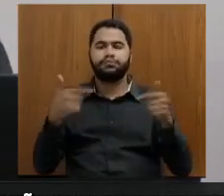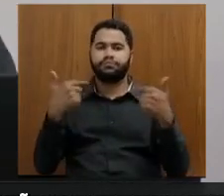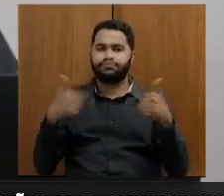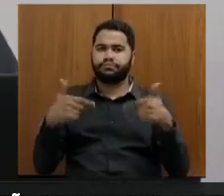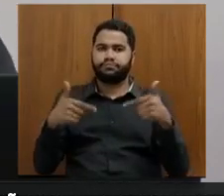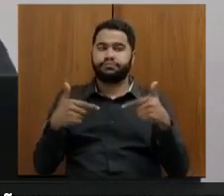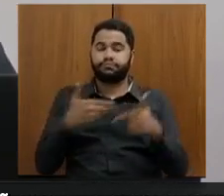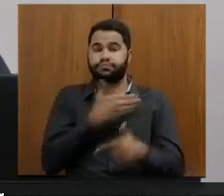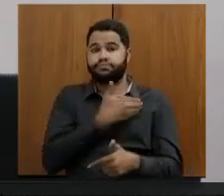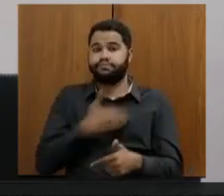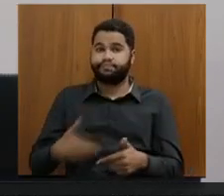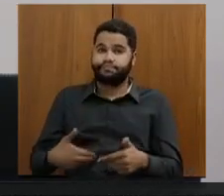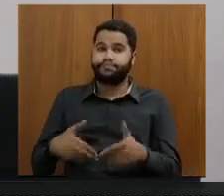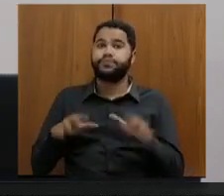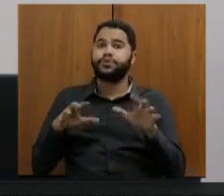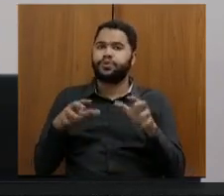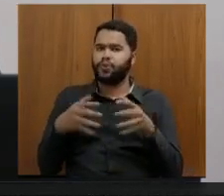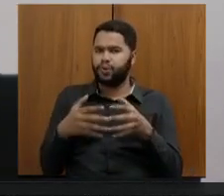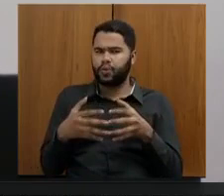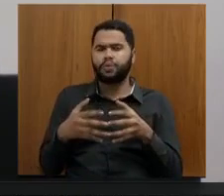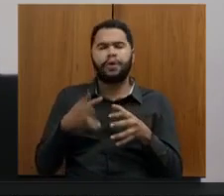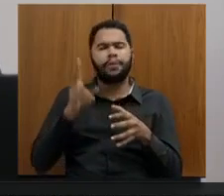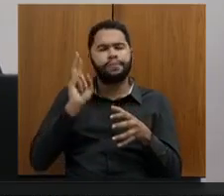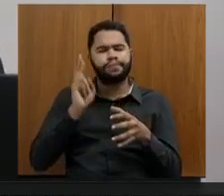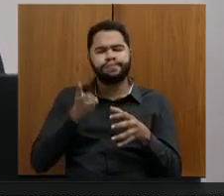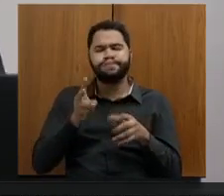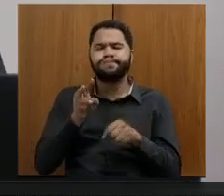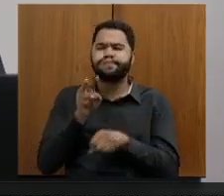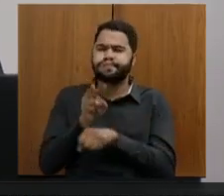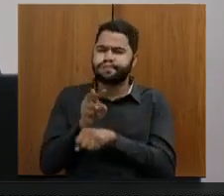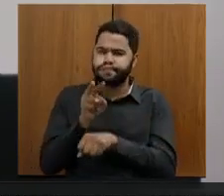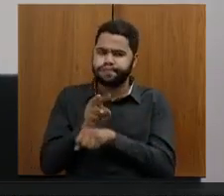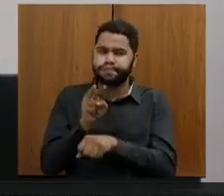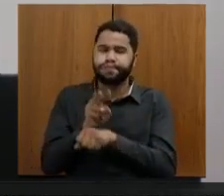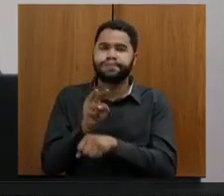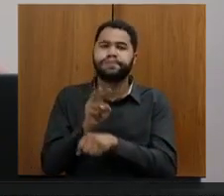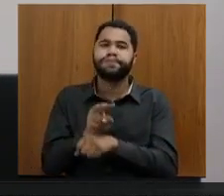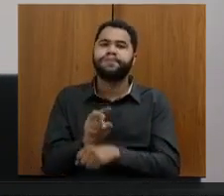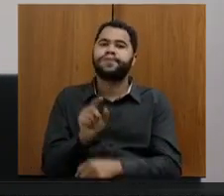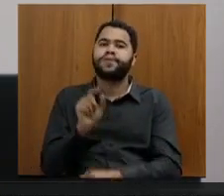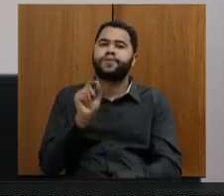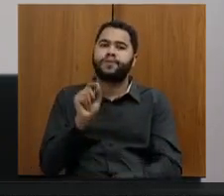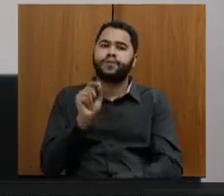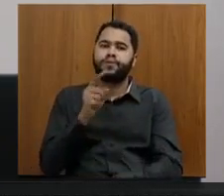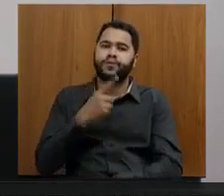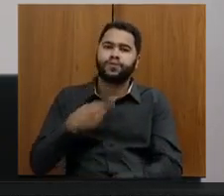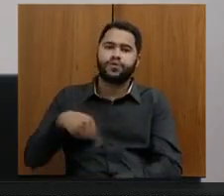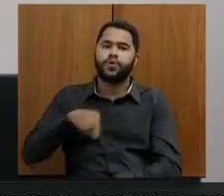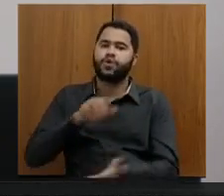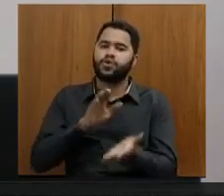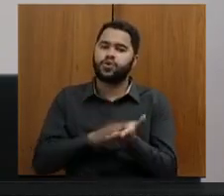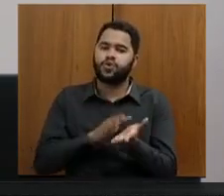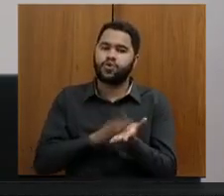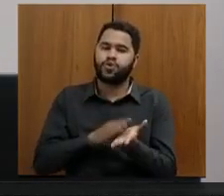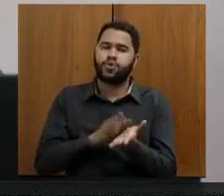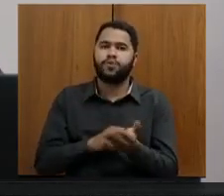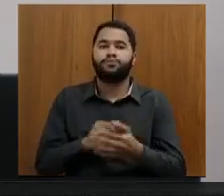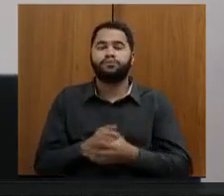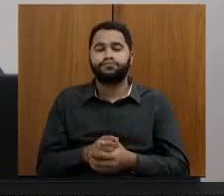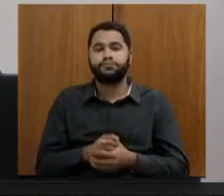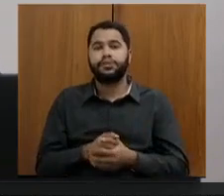é isso a condição estará sempre vigilantes para que a gente cobre isso